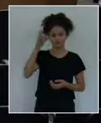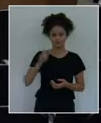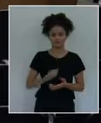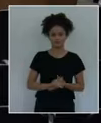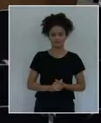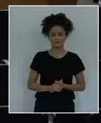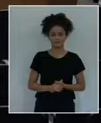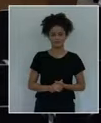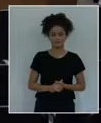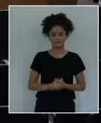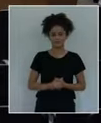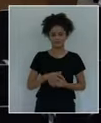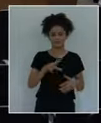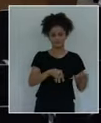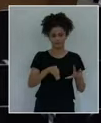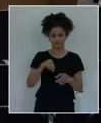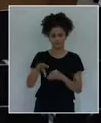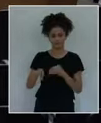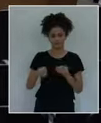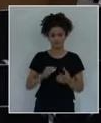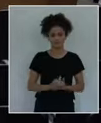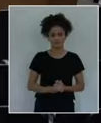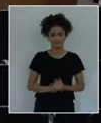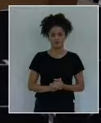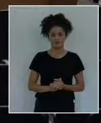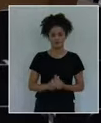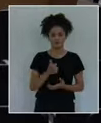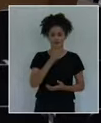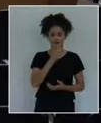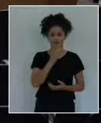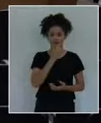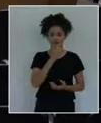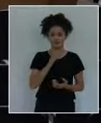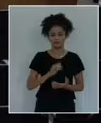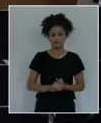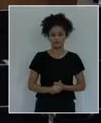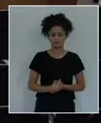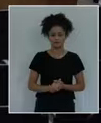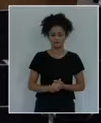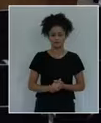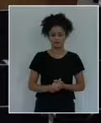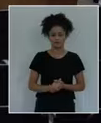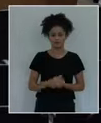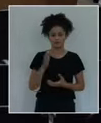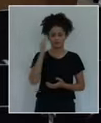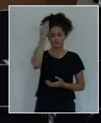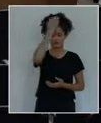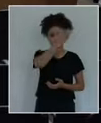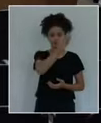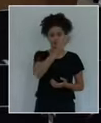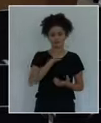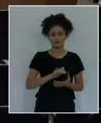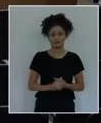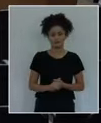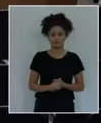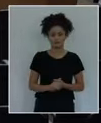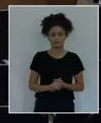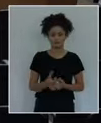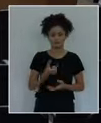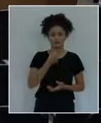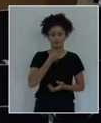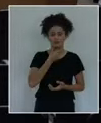Nascimento, Antônio Carlos Pracatá de Souza, Carlos Alberto de Oliveira Souza, Carlos Alberto Montanha da Silva,